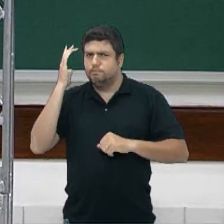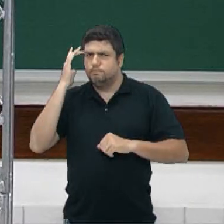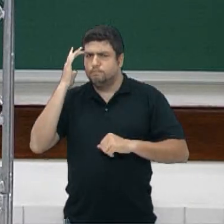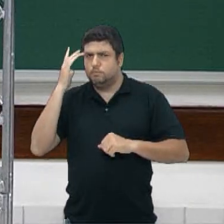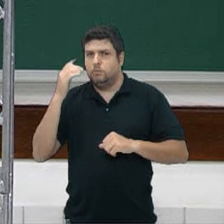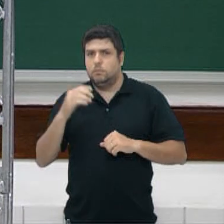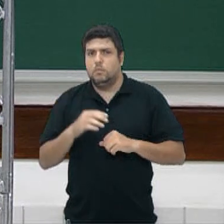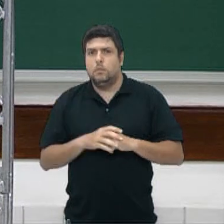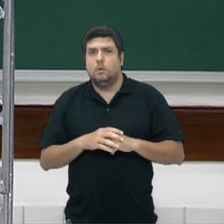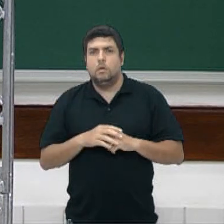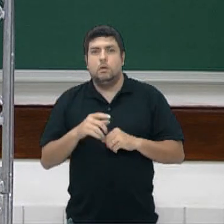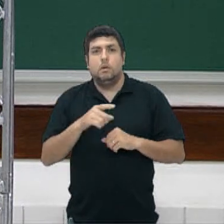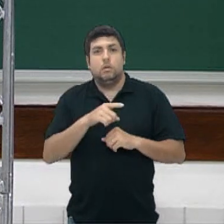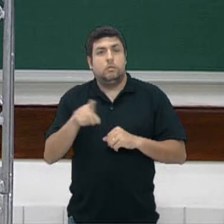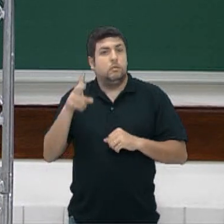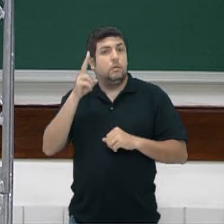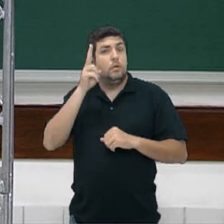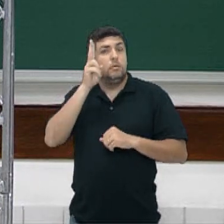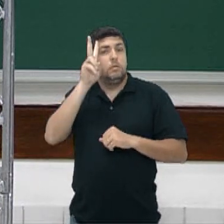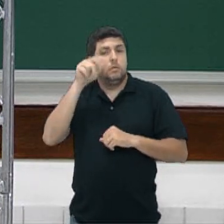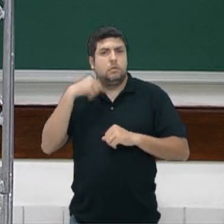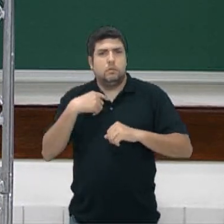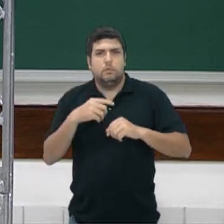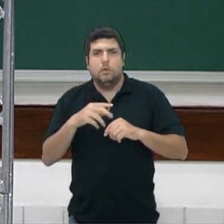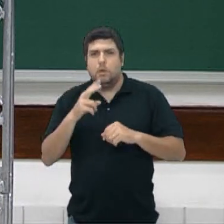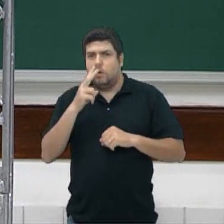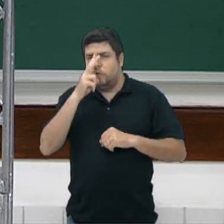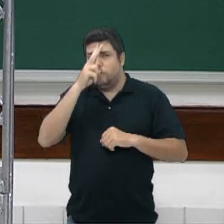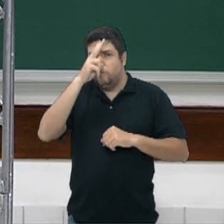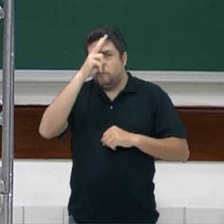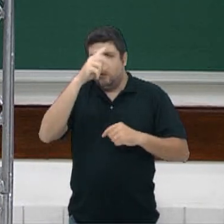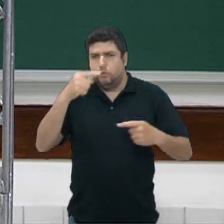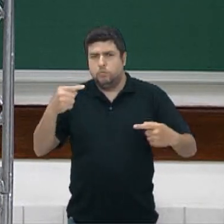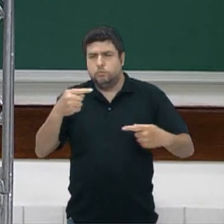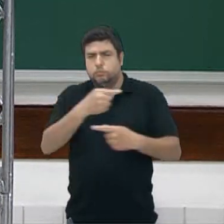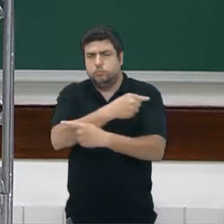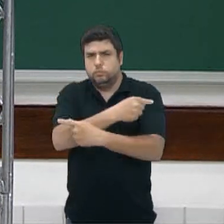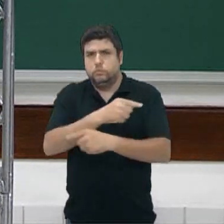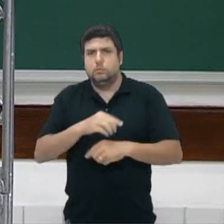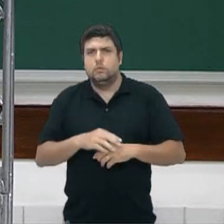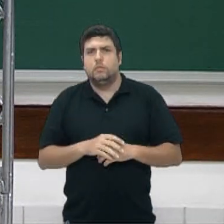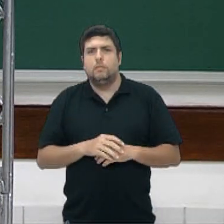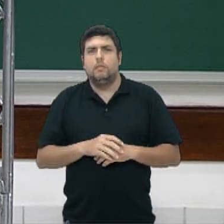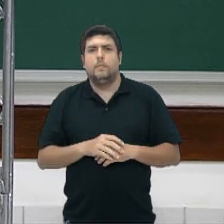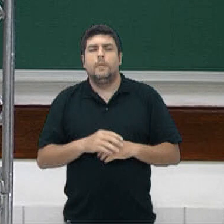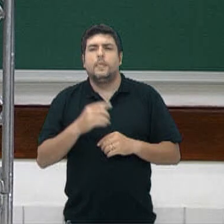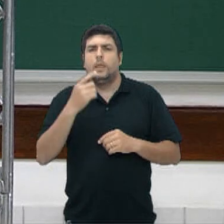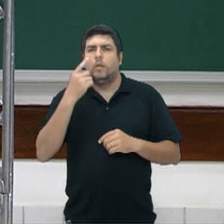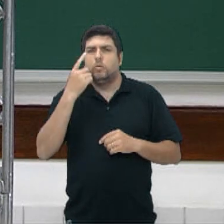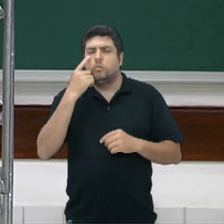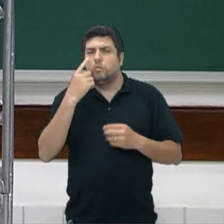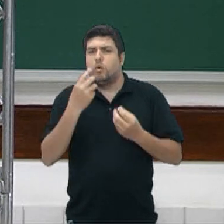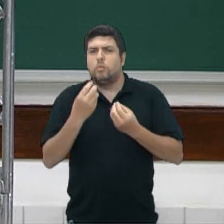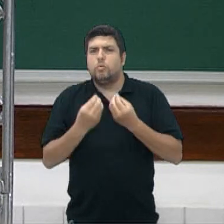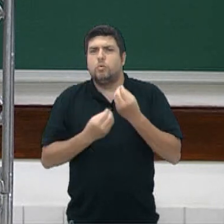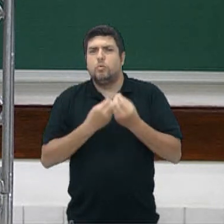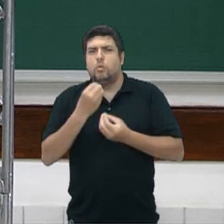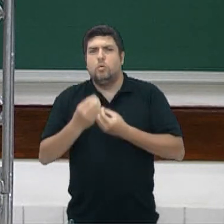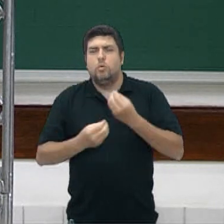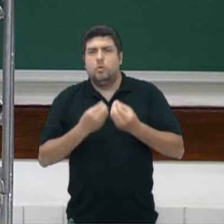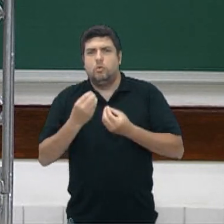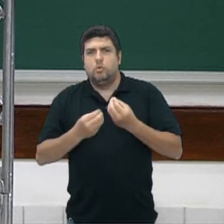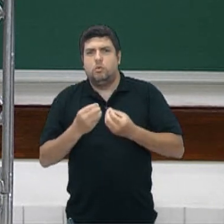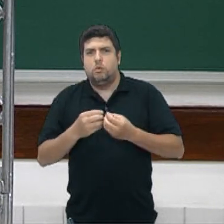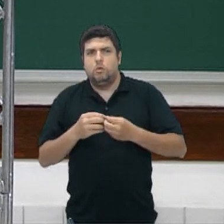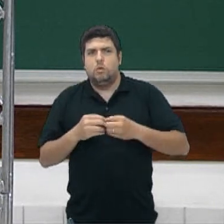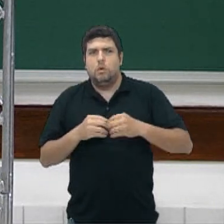eu falei, força é vetor. E a maioria do pessoal esquece desse pequeno detalhe, né? Que nós temos uma flechinha